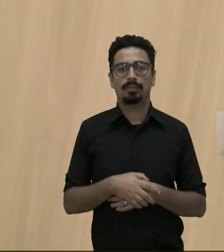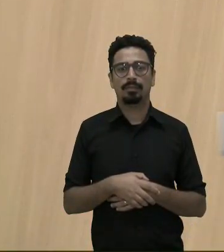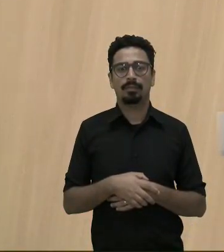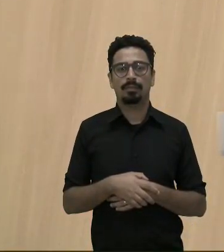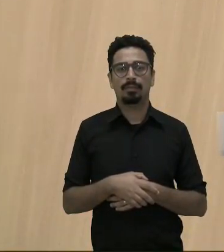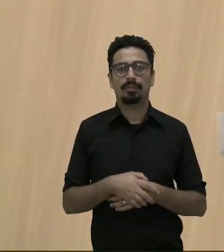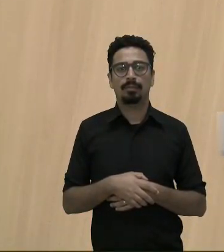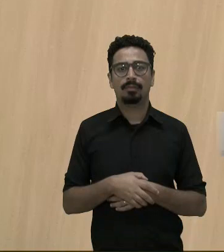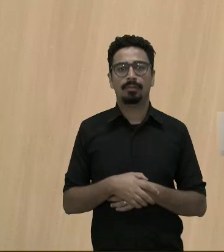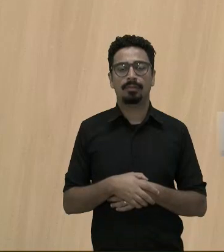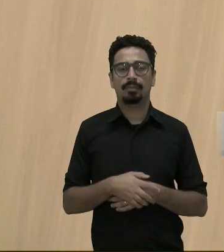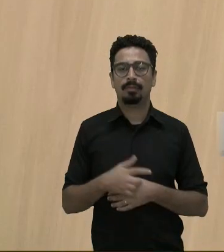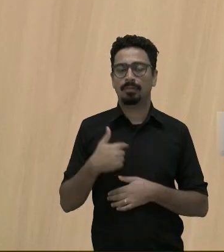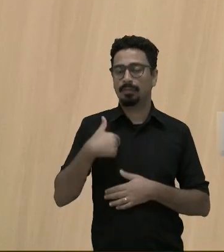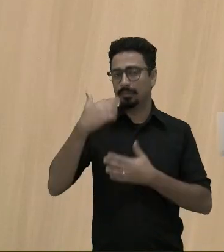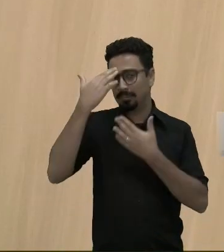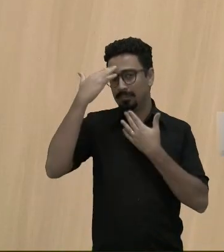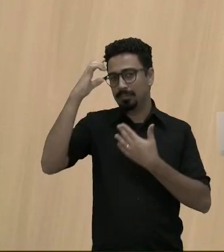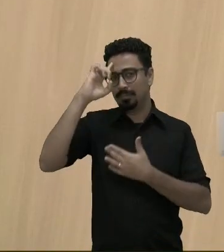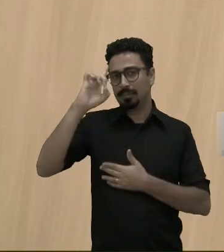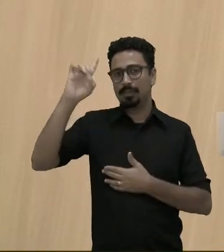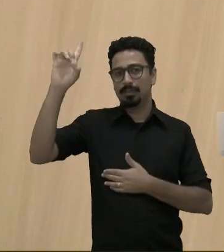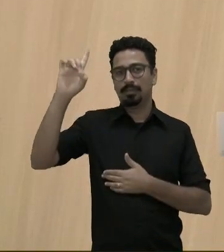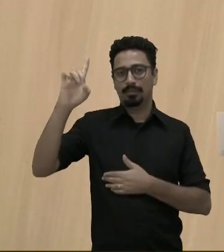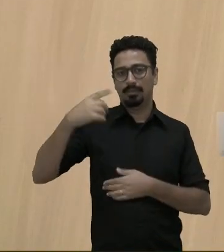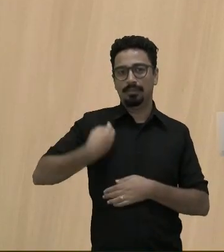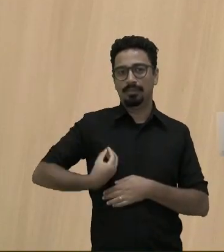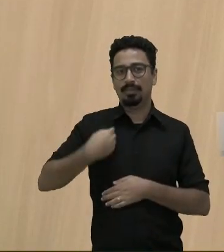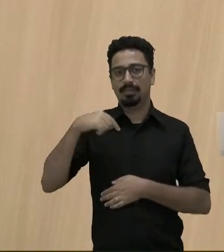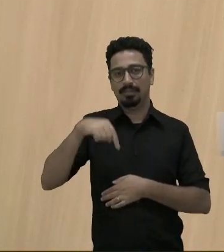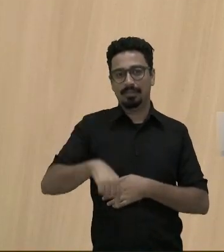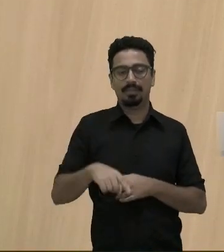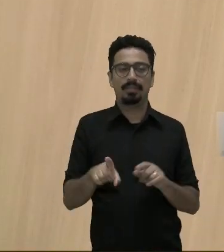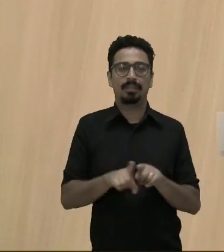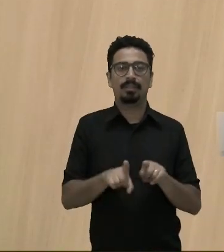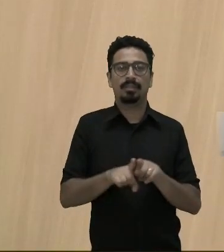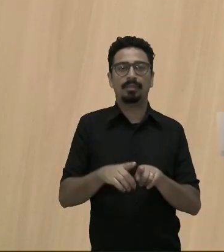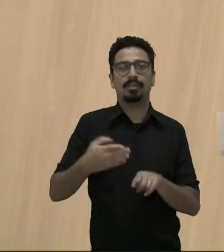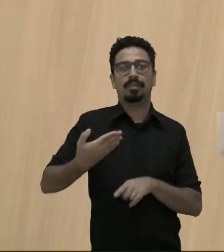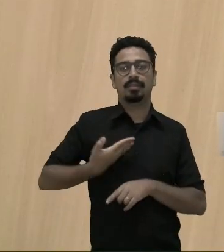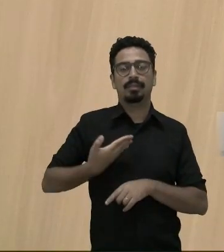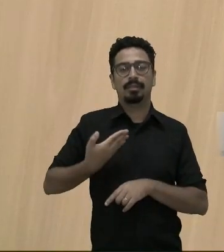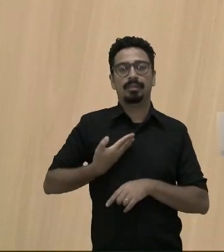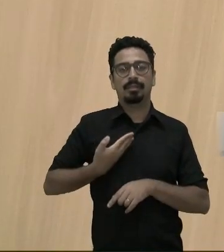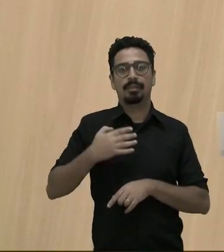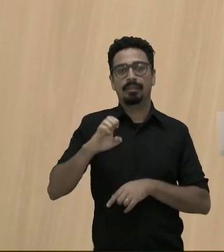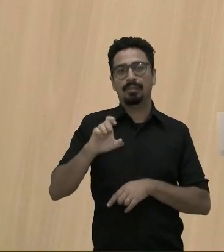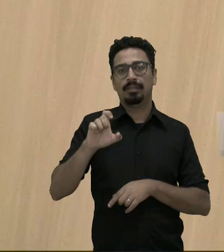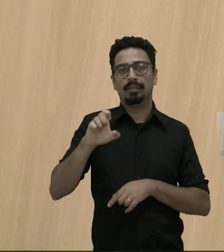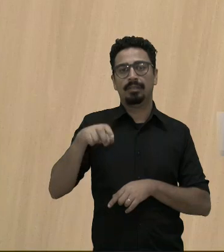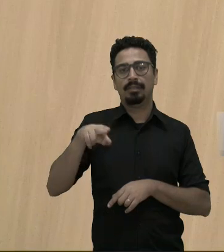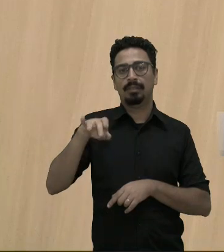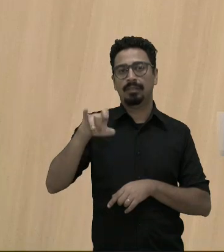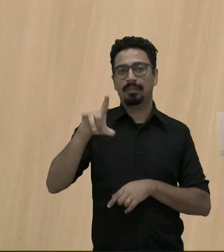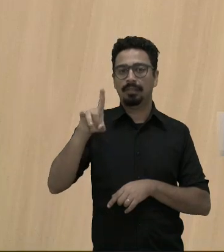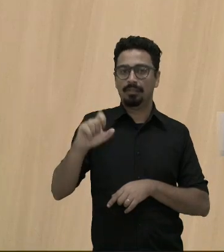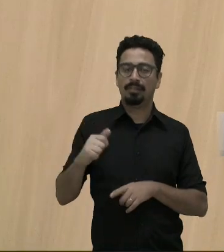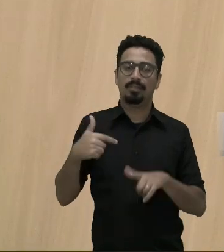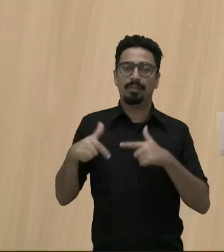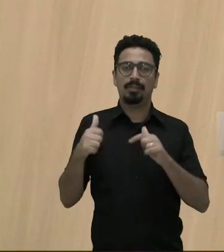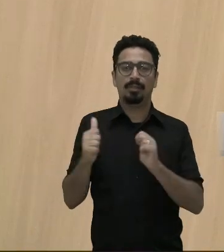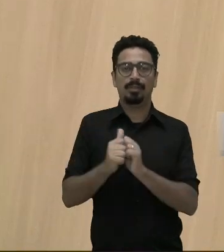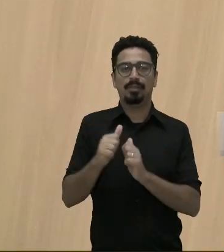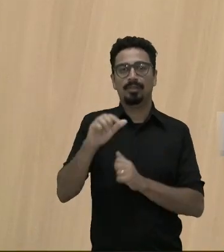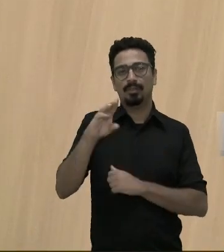Eu quero agradecer a Deus em estar aqui e a minha amiga Enilde, que eu trabalho com ela no buffet, que